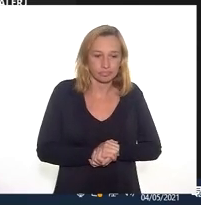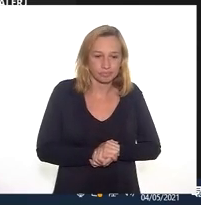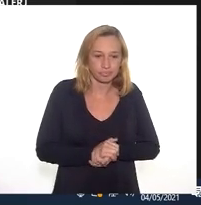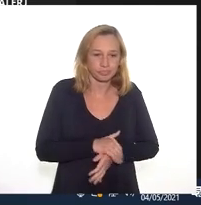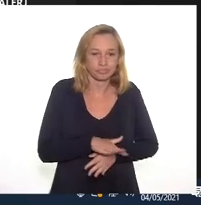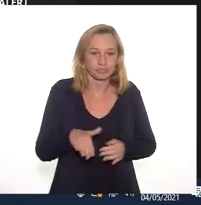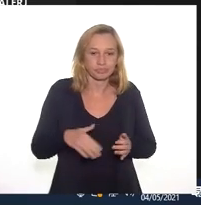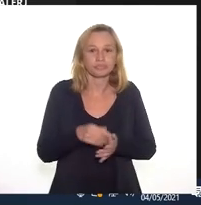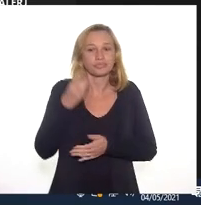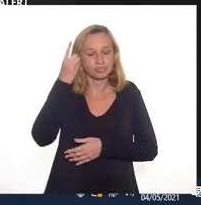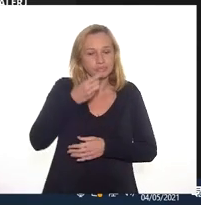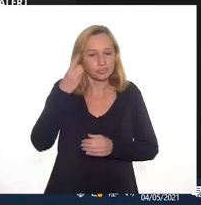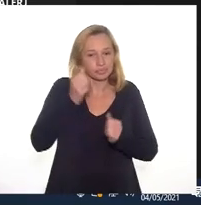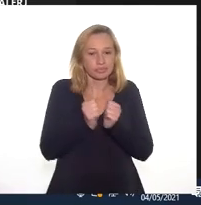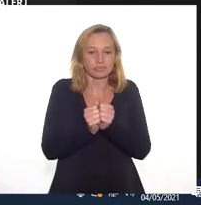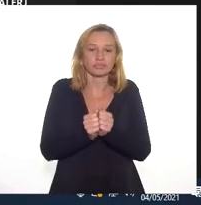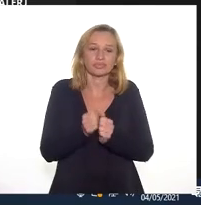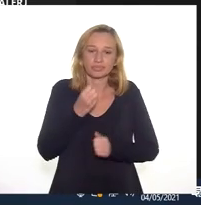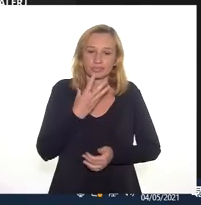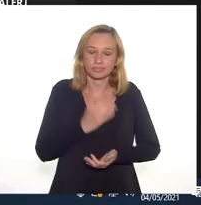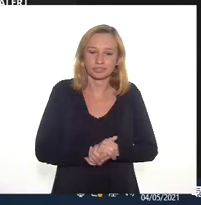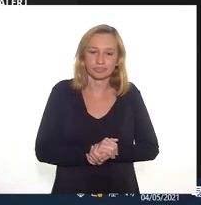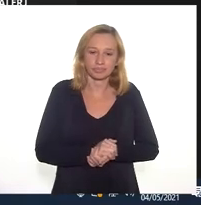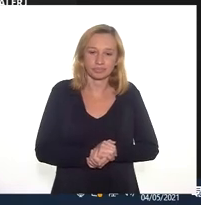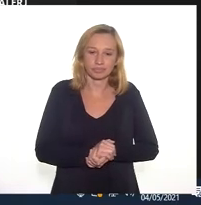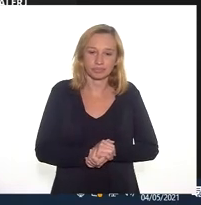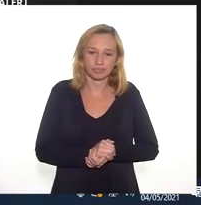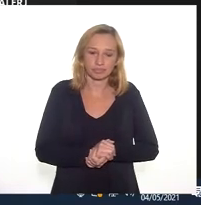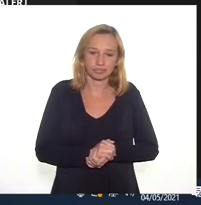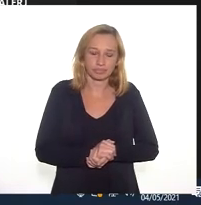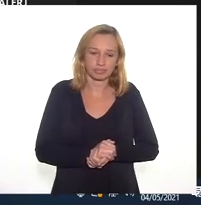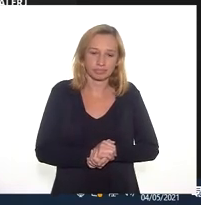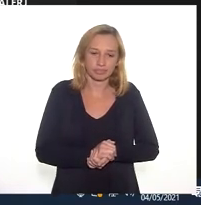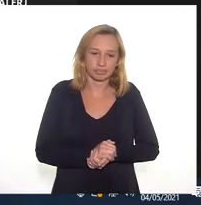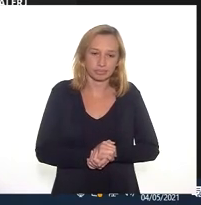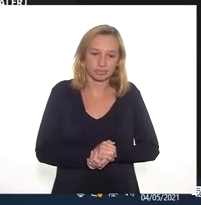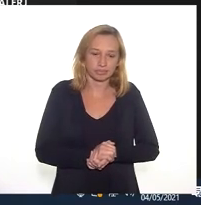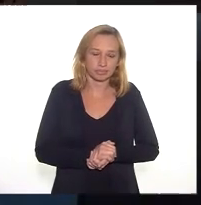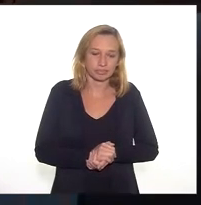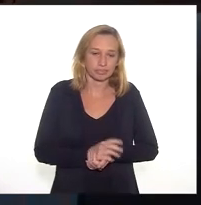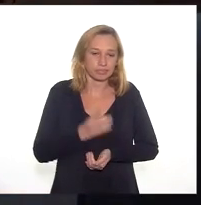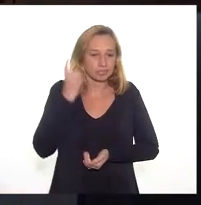deputados participarem. Que bom. Faz o total. Um instante, por favor.